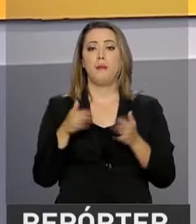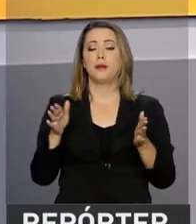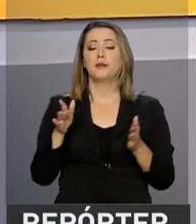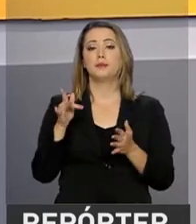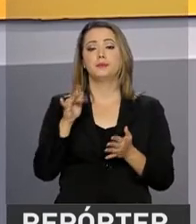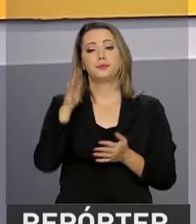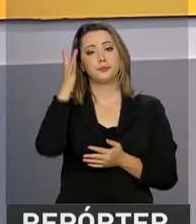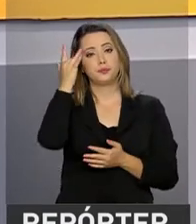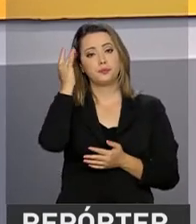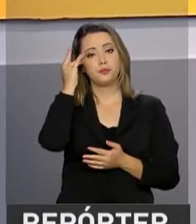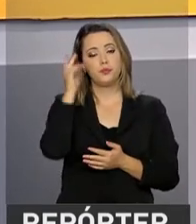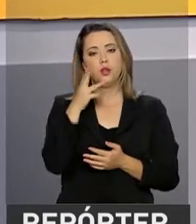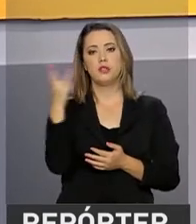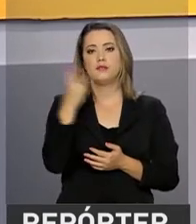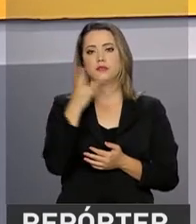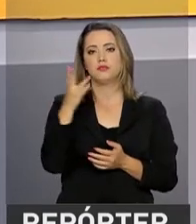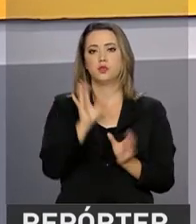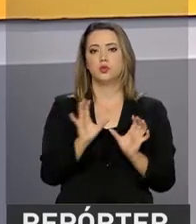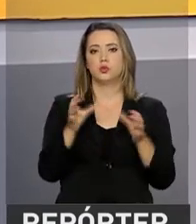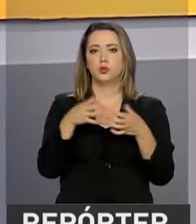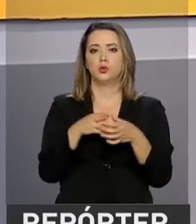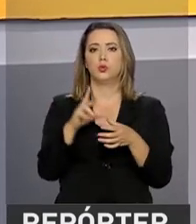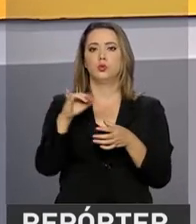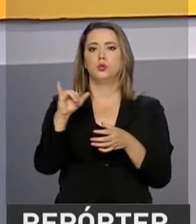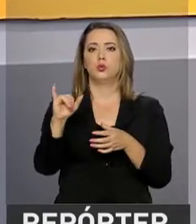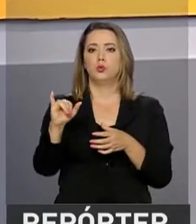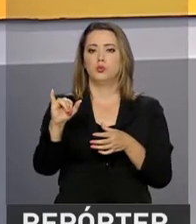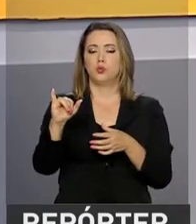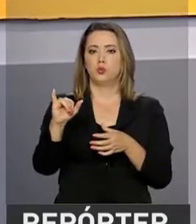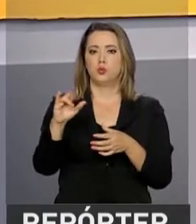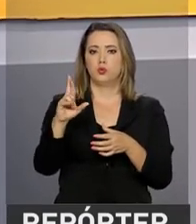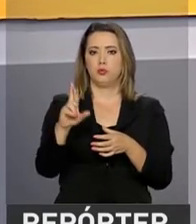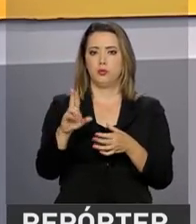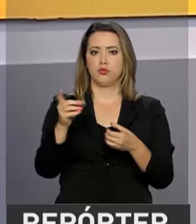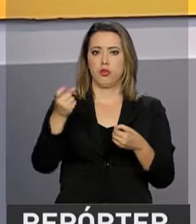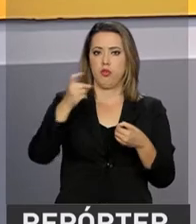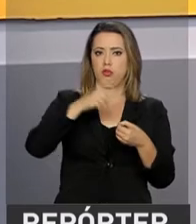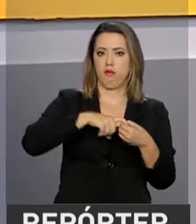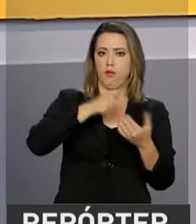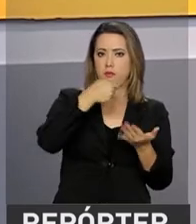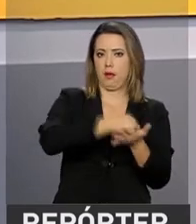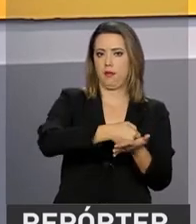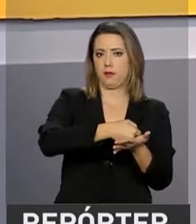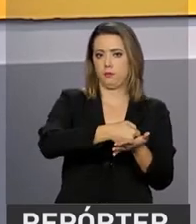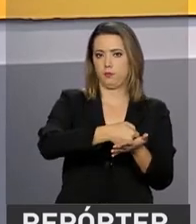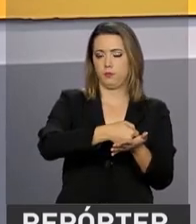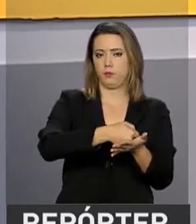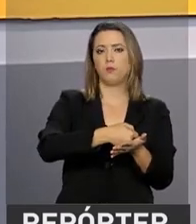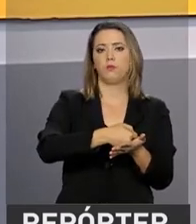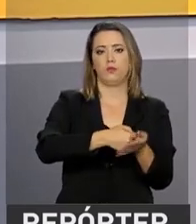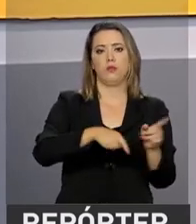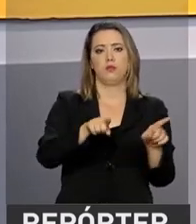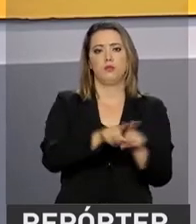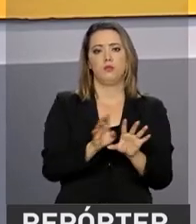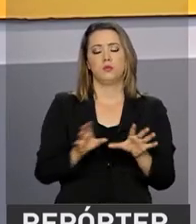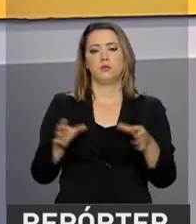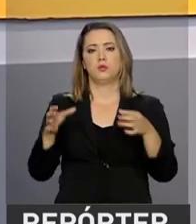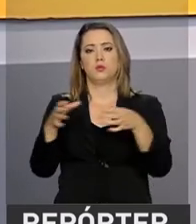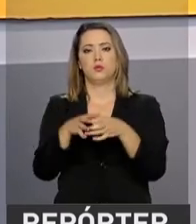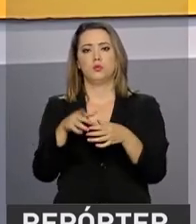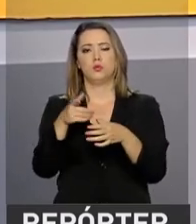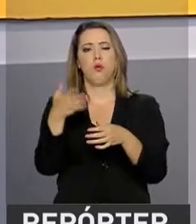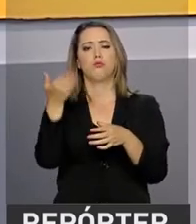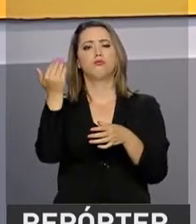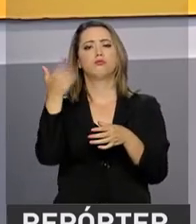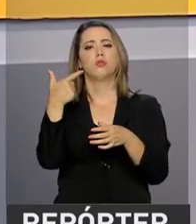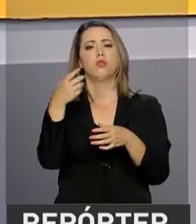consulta ao terceiro lote de restituição do imposto de renda pessoa física lote também estão contempladas restituições